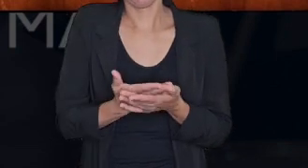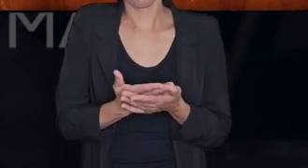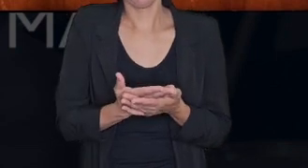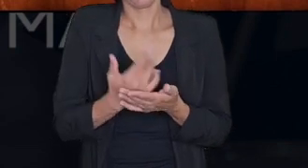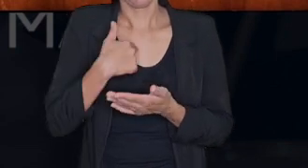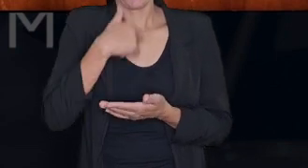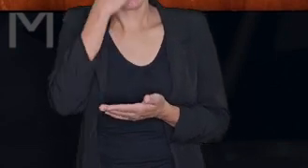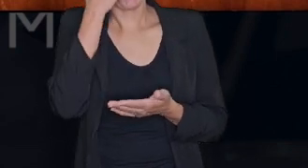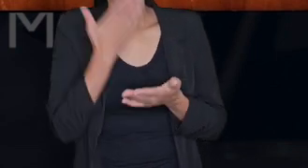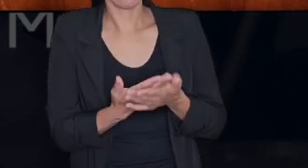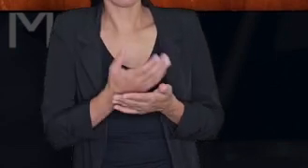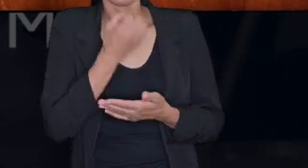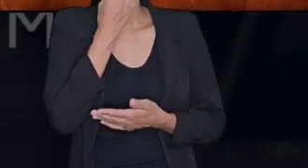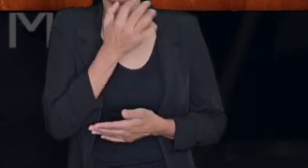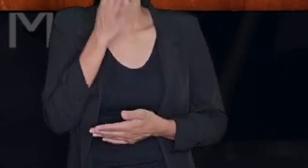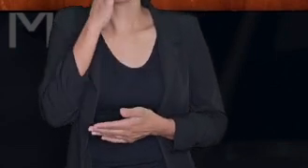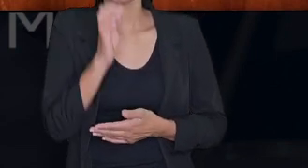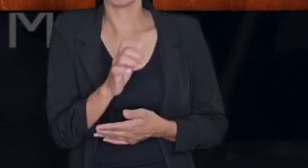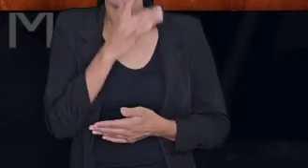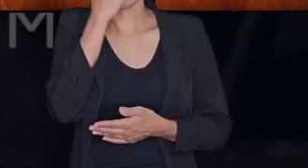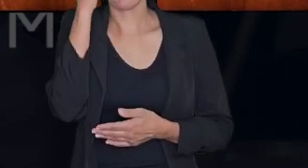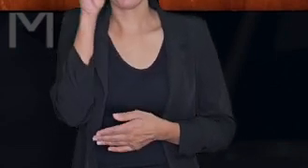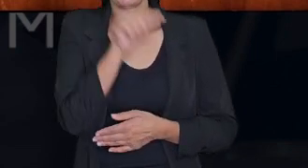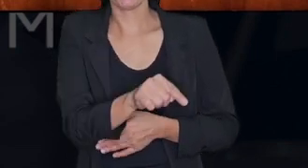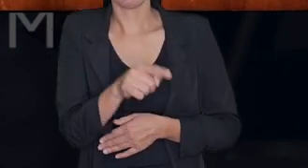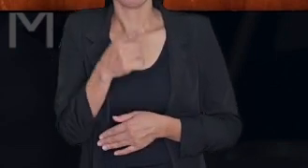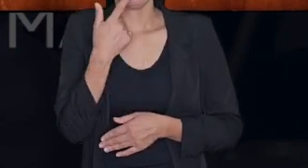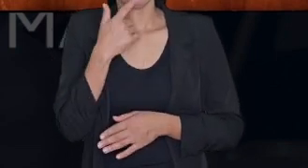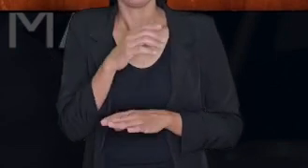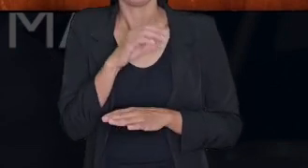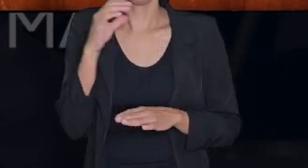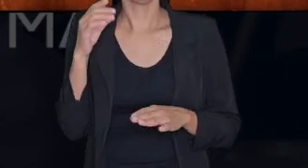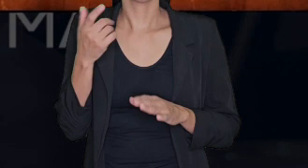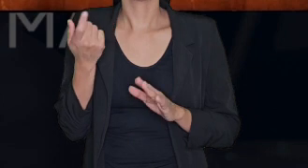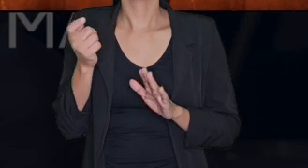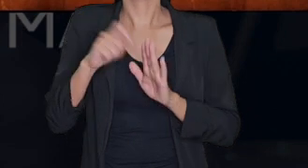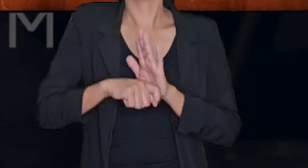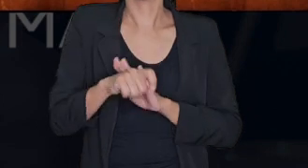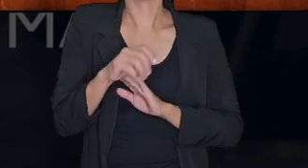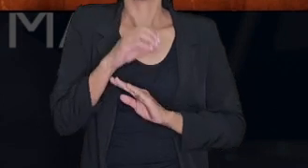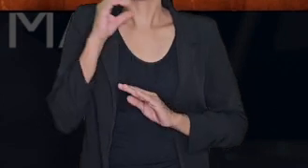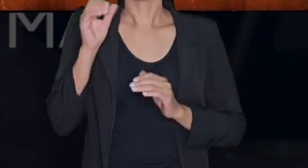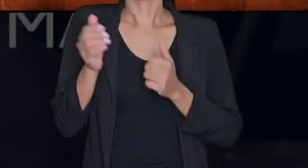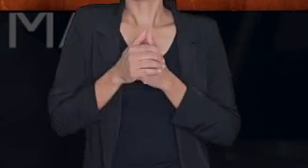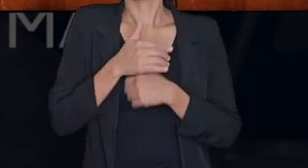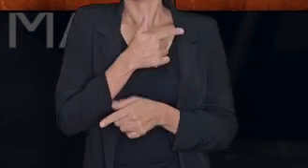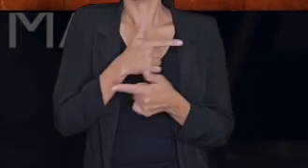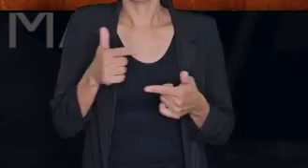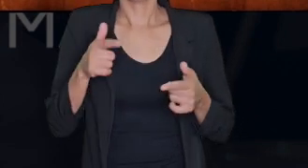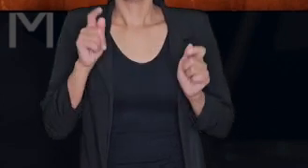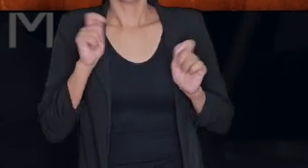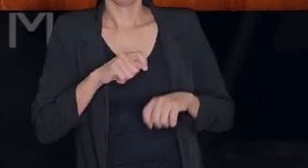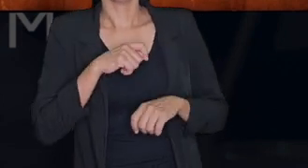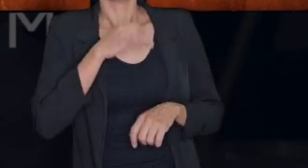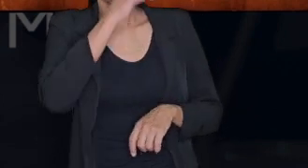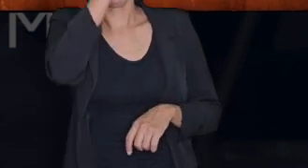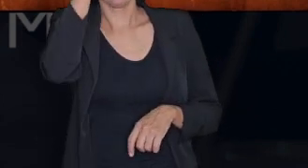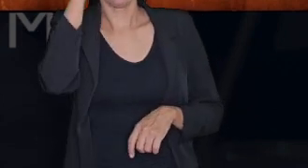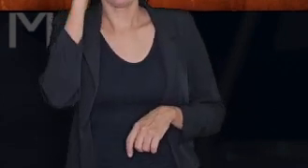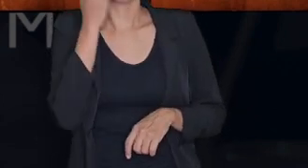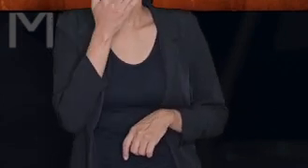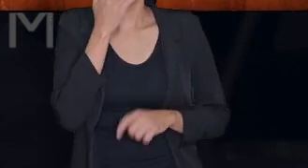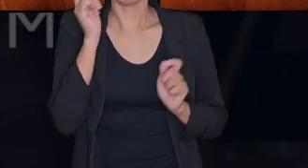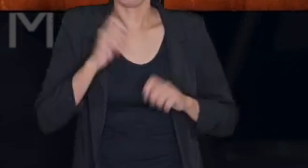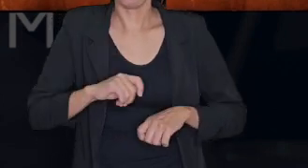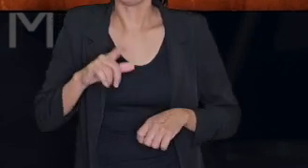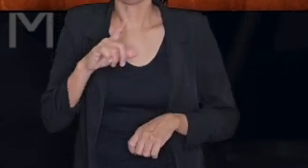possível. Por quê? Porque as pessoas são confiáveis. Eu confio na boa-fé das pessoas E ali não há sonegação de tributo.